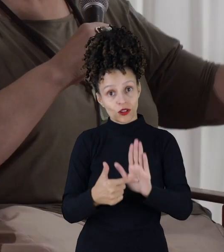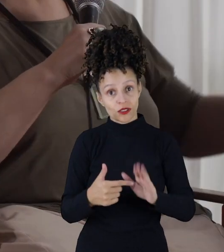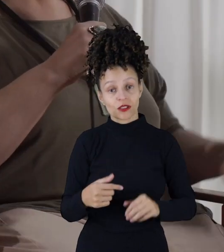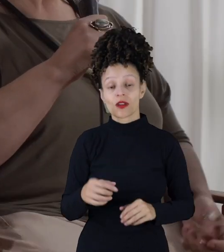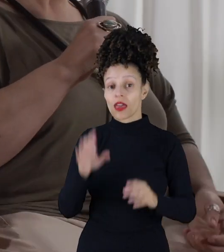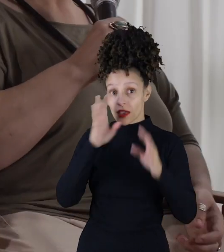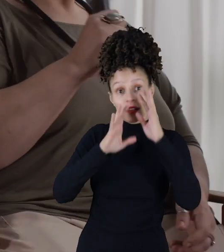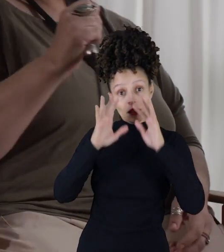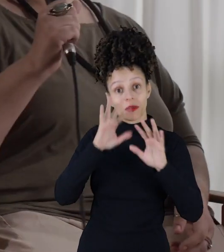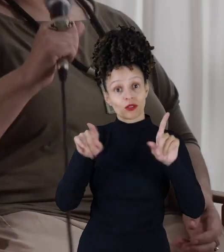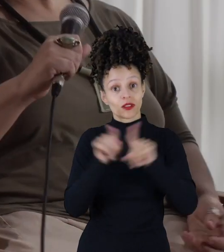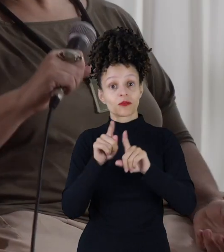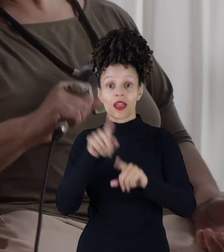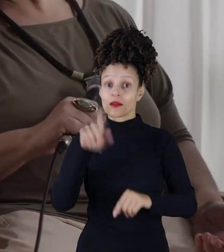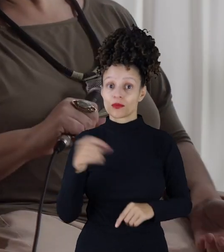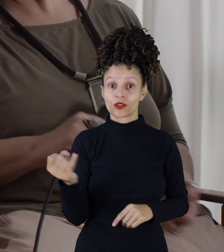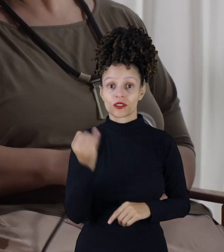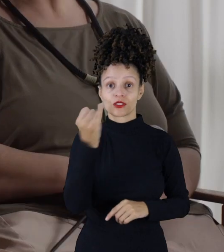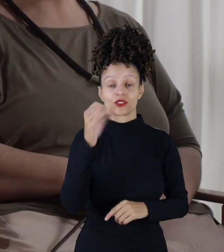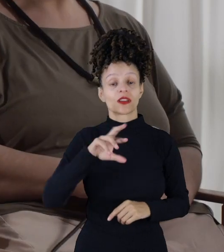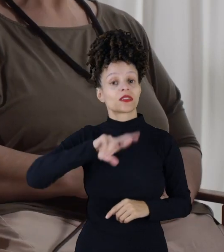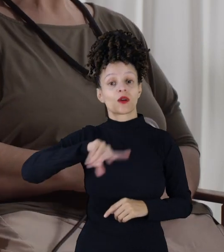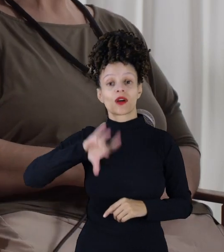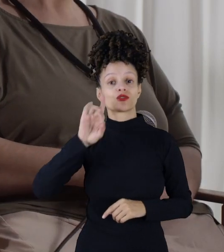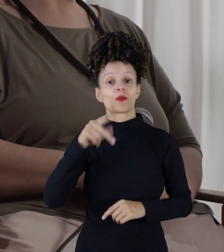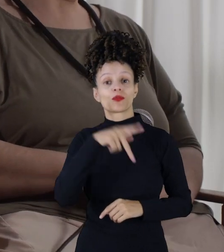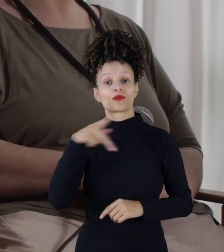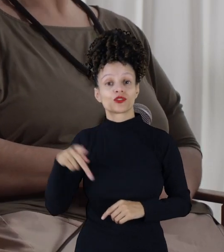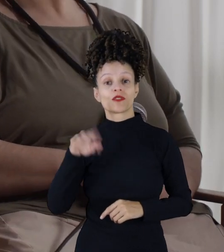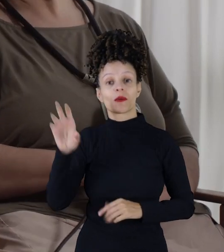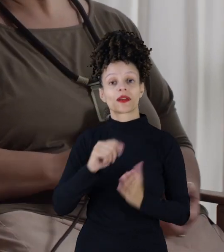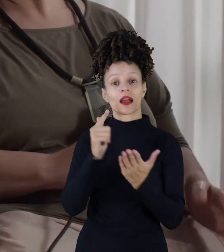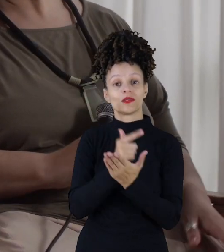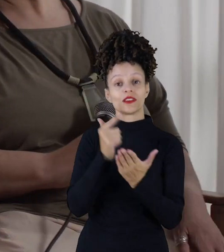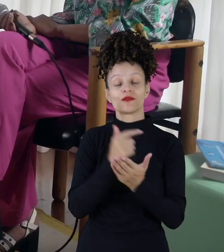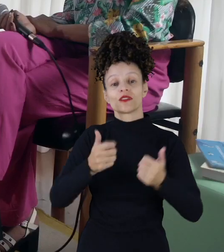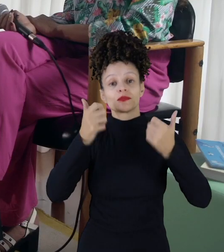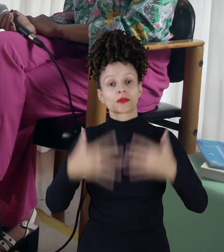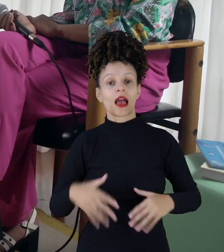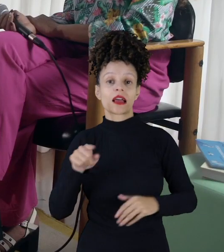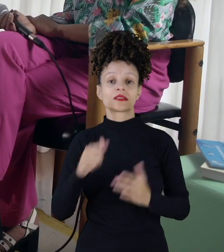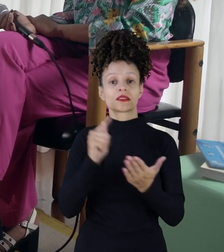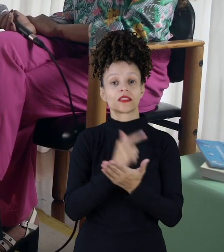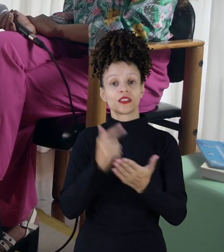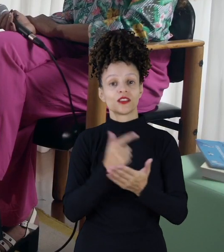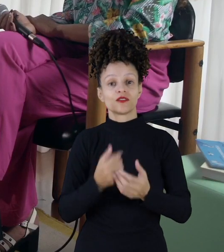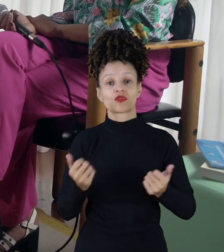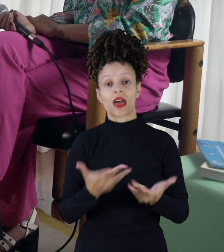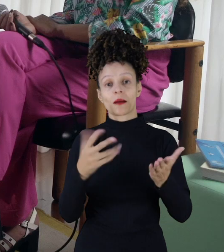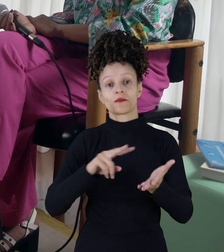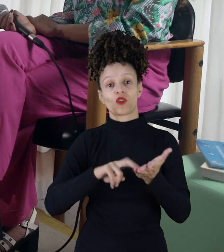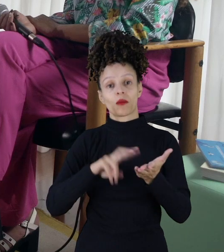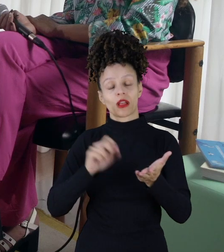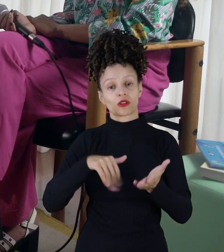mostra. Com esse encantamento, né? Isso é importante. Não é só a professora que vai pegar um livro e vai falar: eu acho que